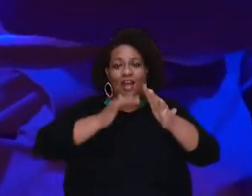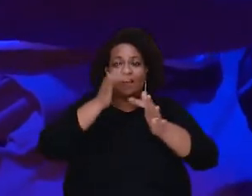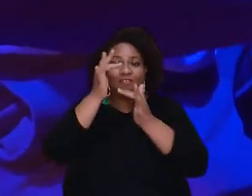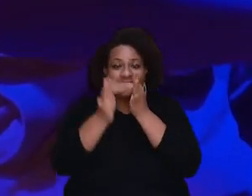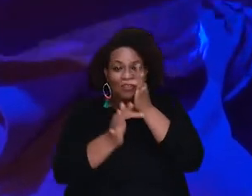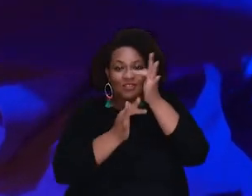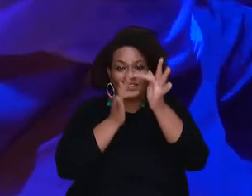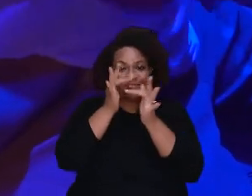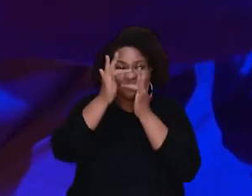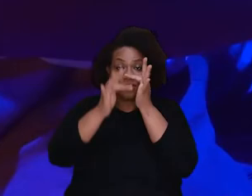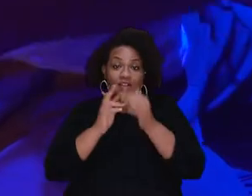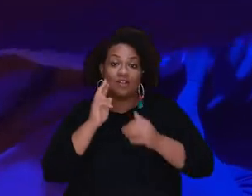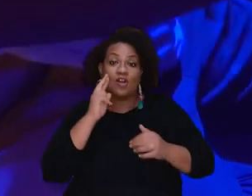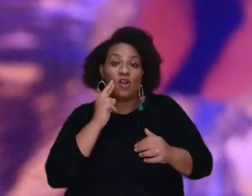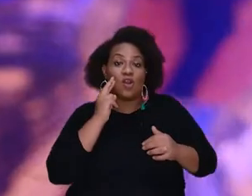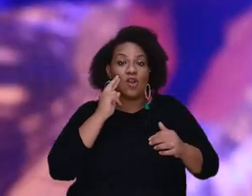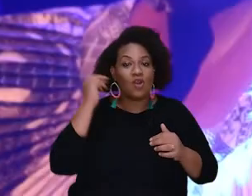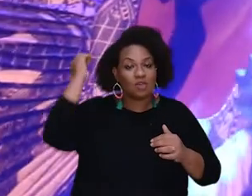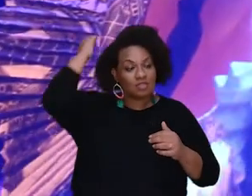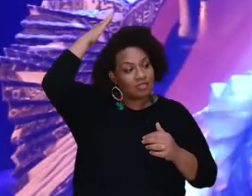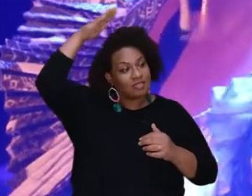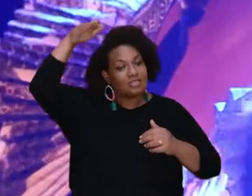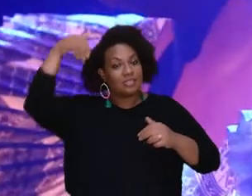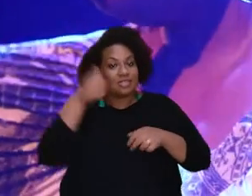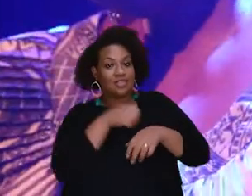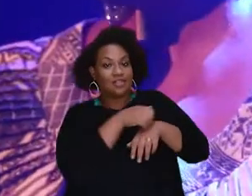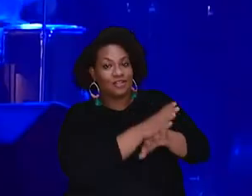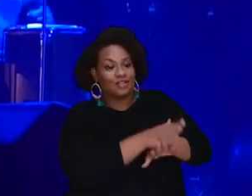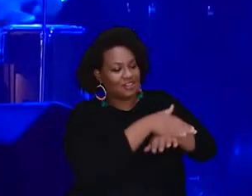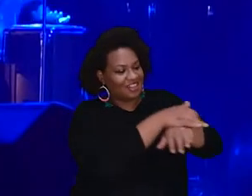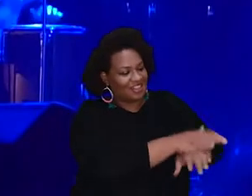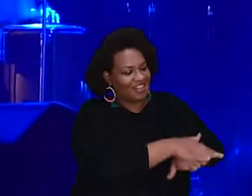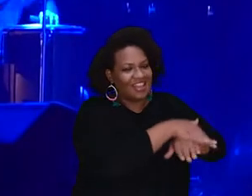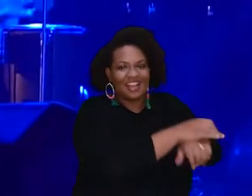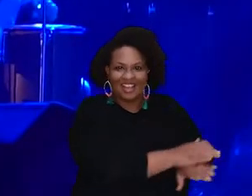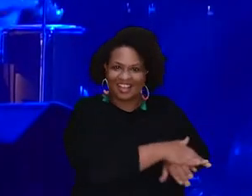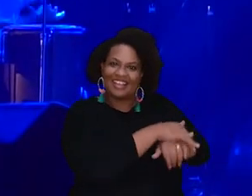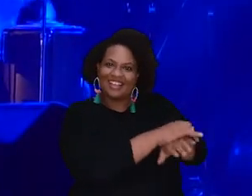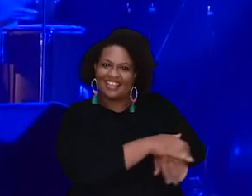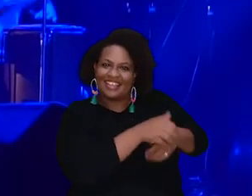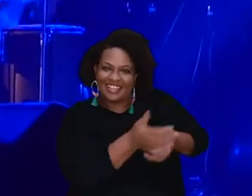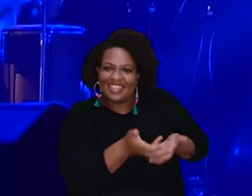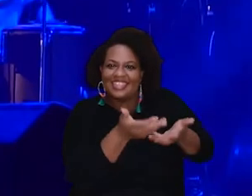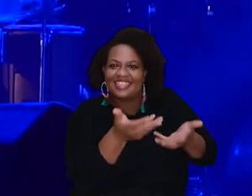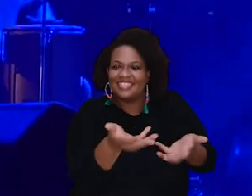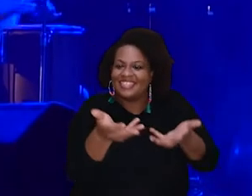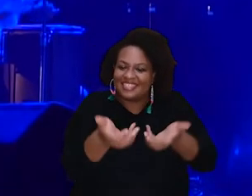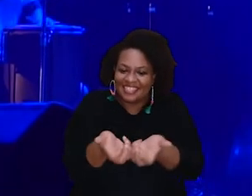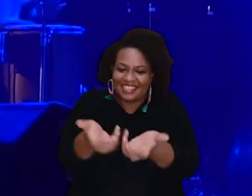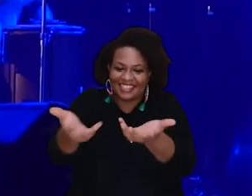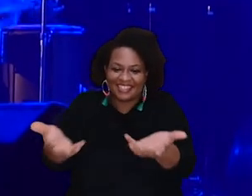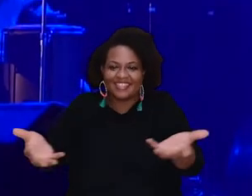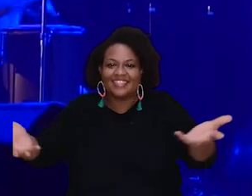chora, leva pro mar. Rosas pra Iemanjá, rosas pra Iemanjá, rosas pra